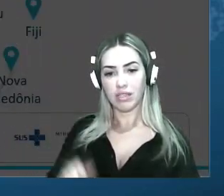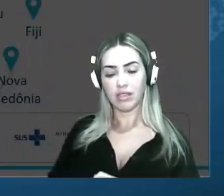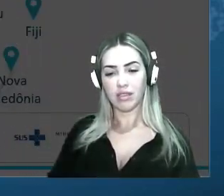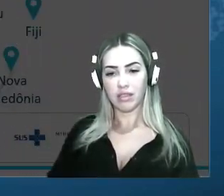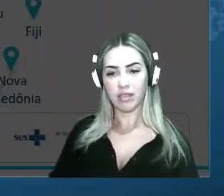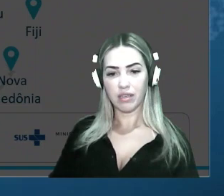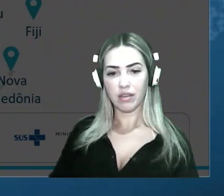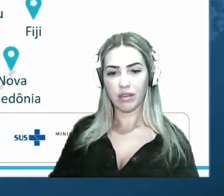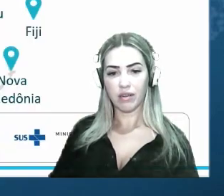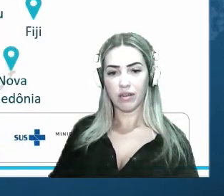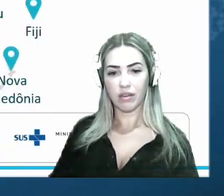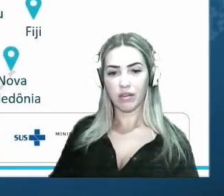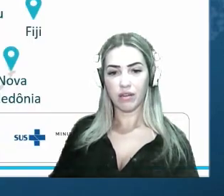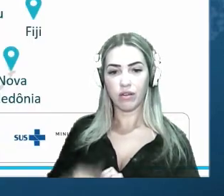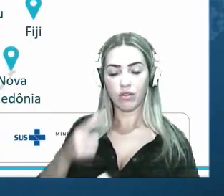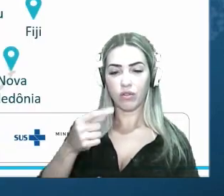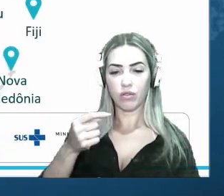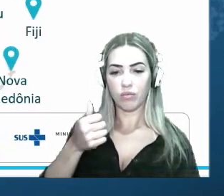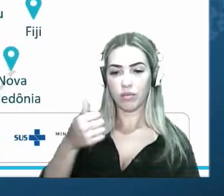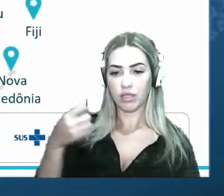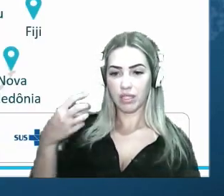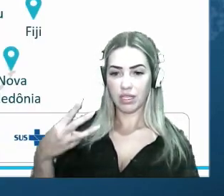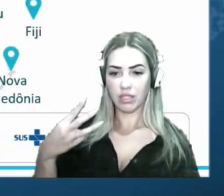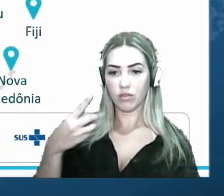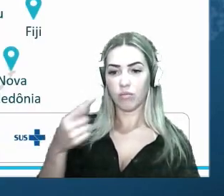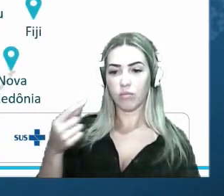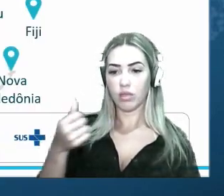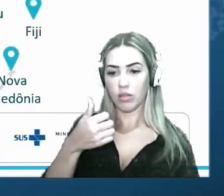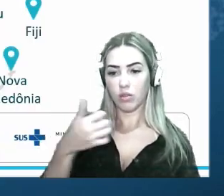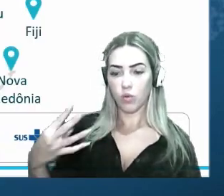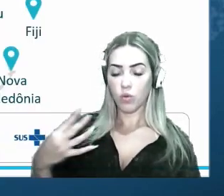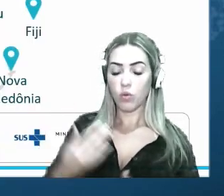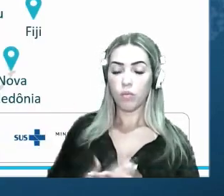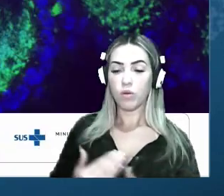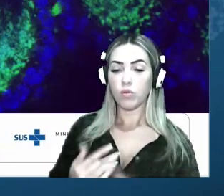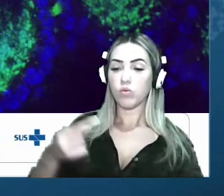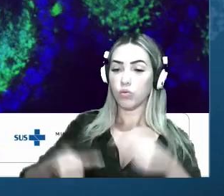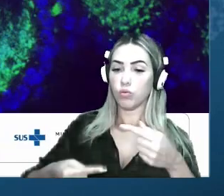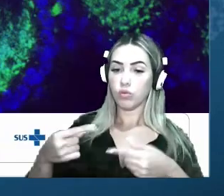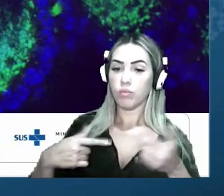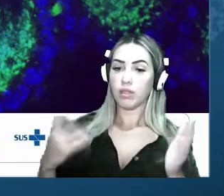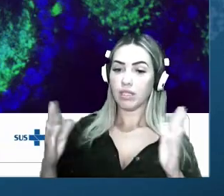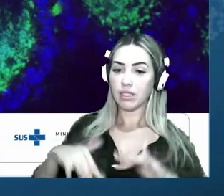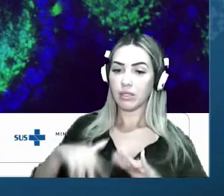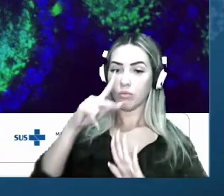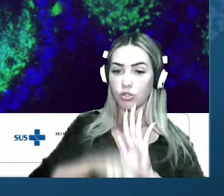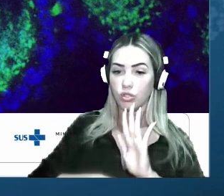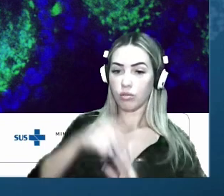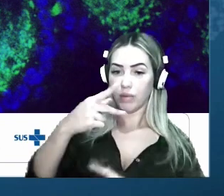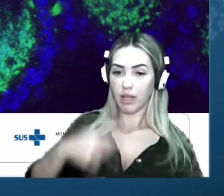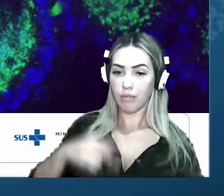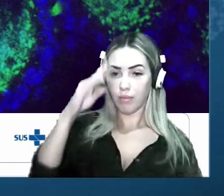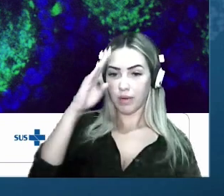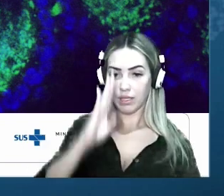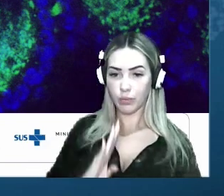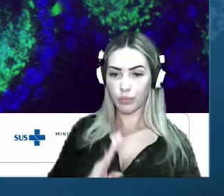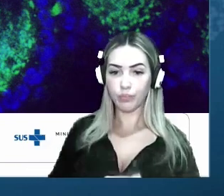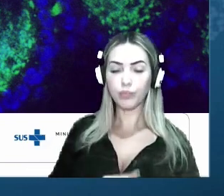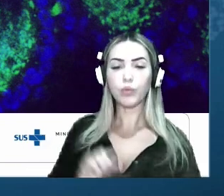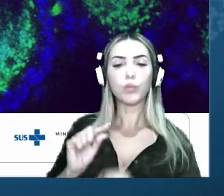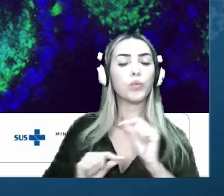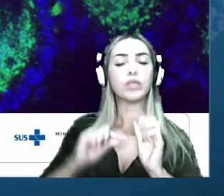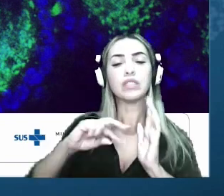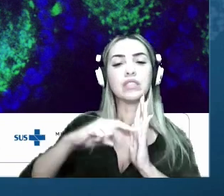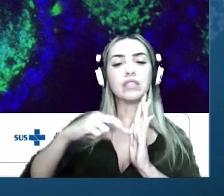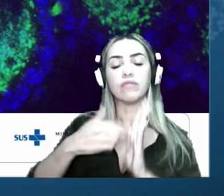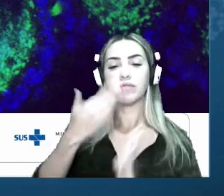em 2013, 2014, iniciou a discussão para trazer o projeto para o Brasil. E o que é a Wolbachia? Né? A Wolbachia é